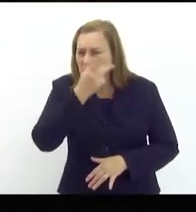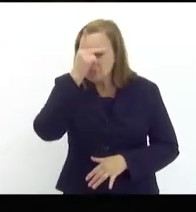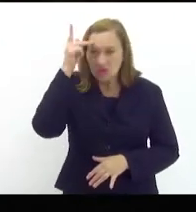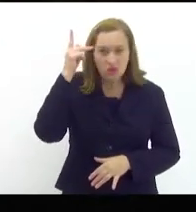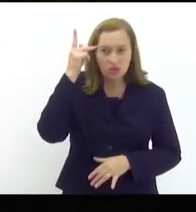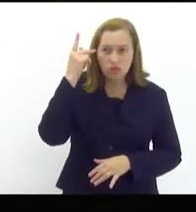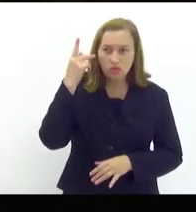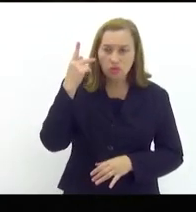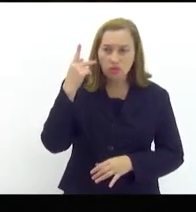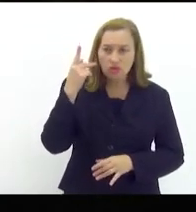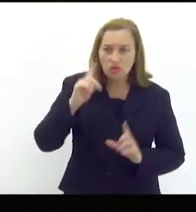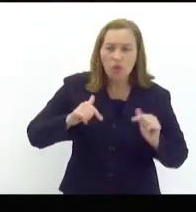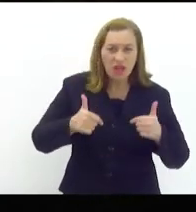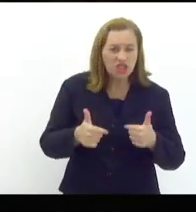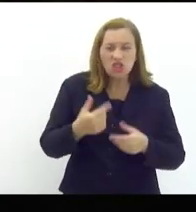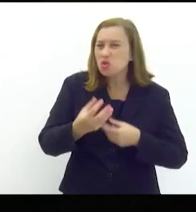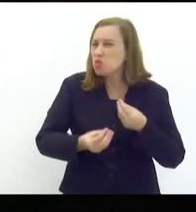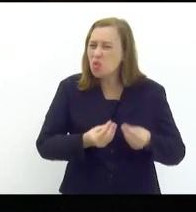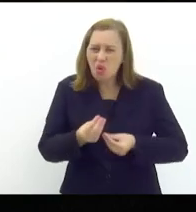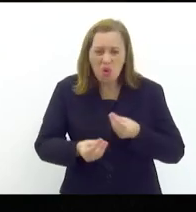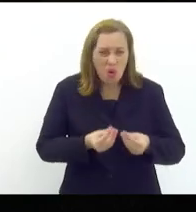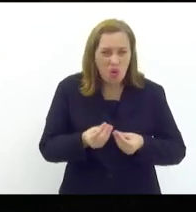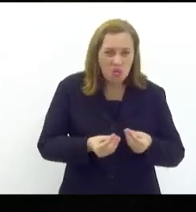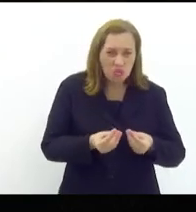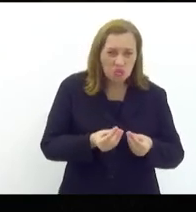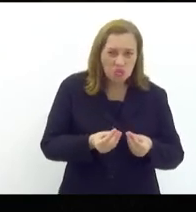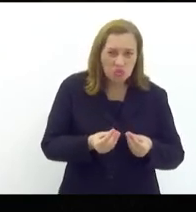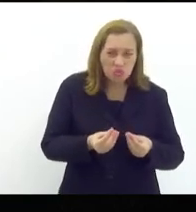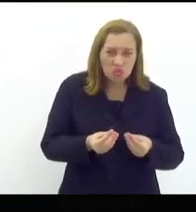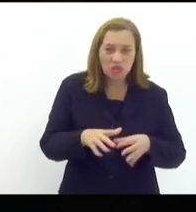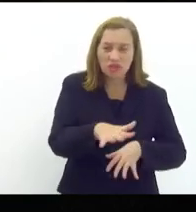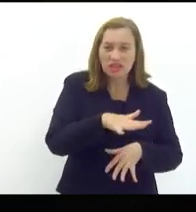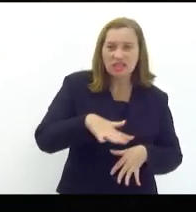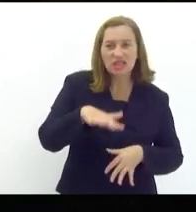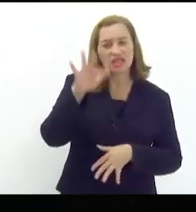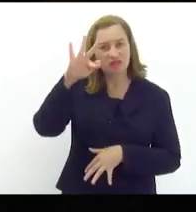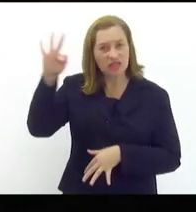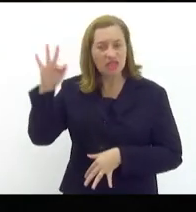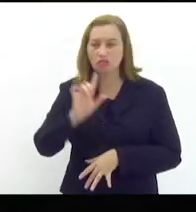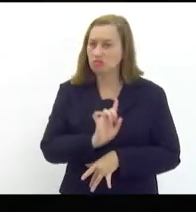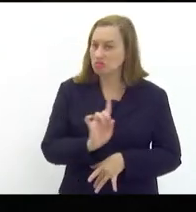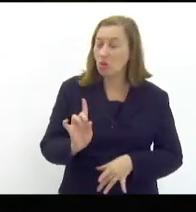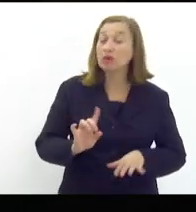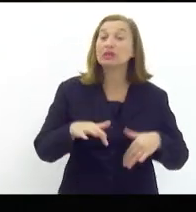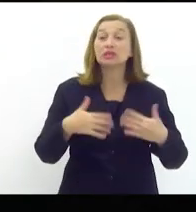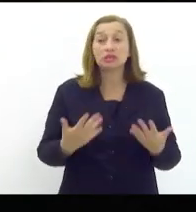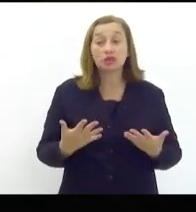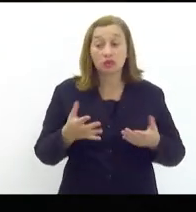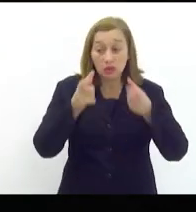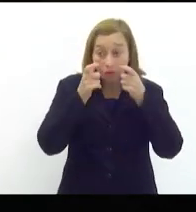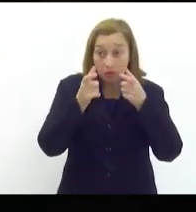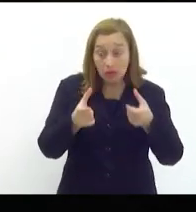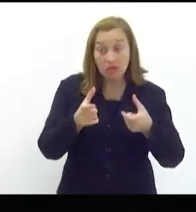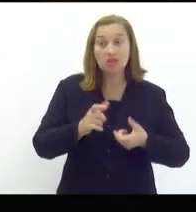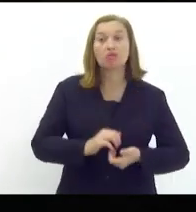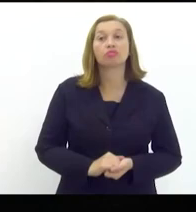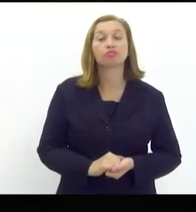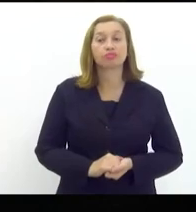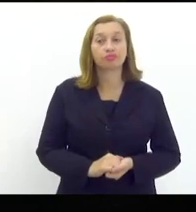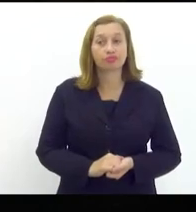como vai fazer essa partilha entre os entes federativos eu não tô chamando atenção